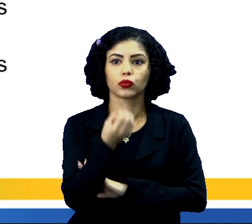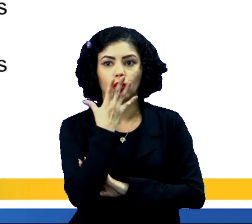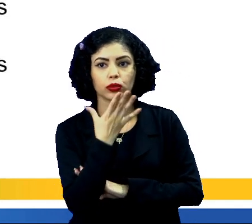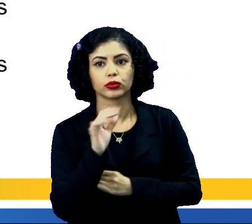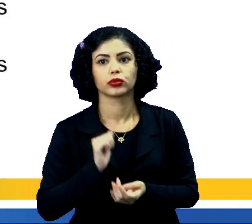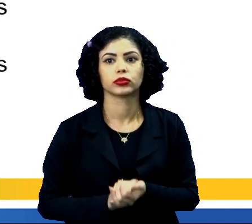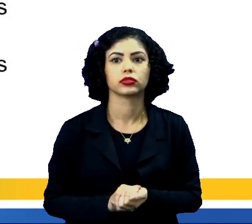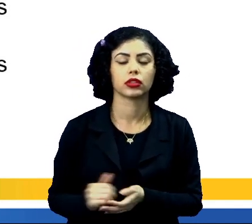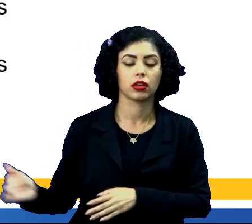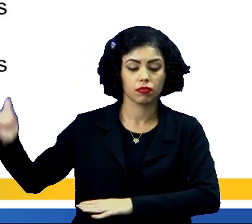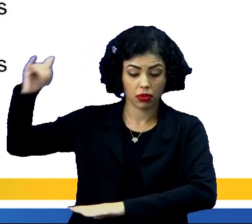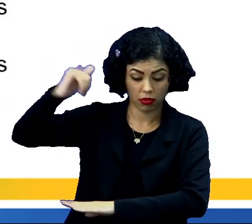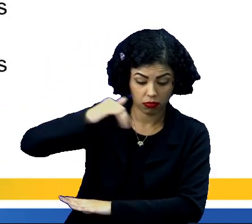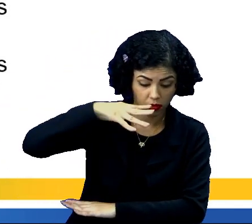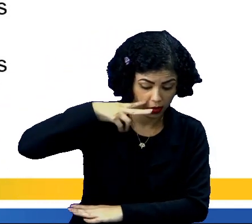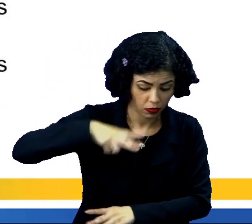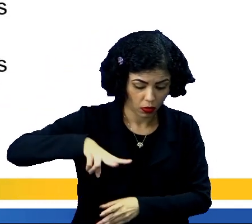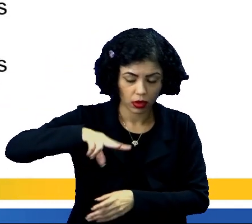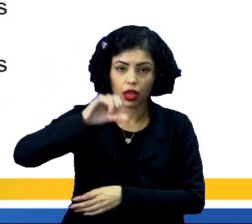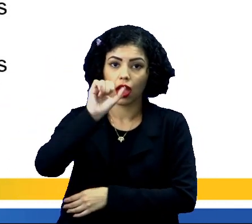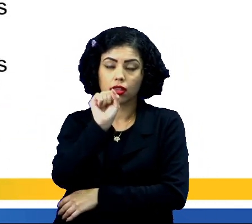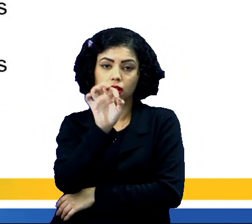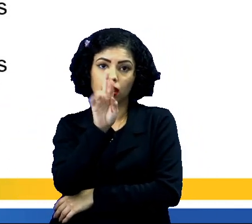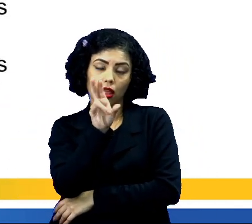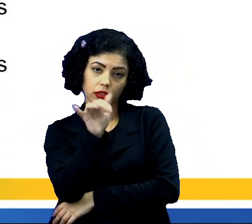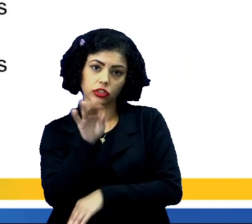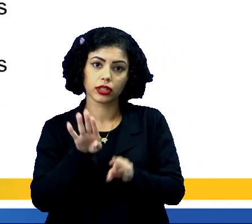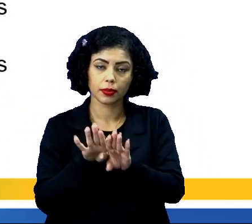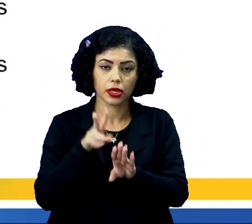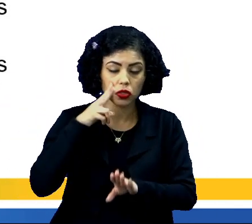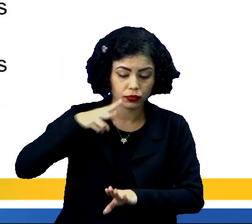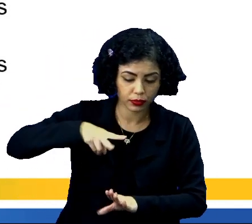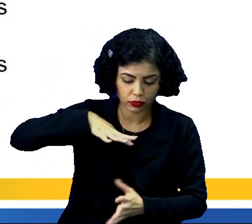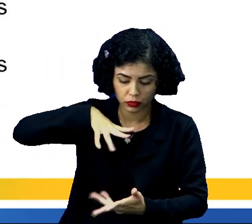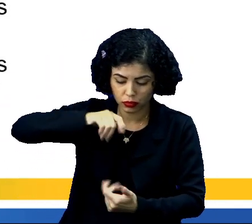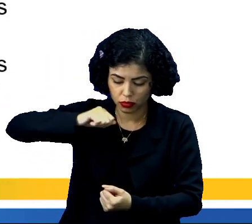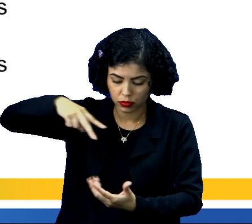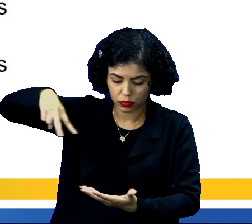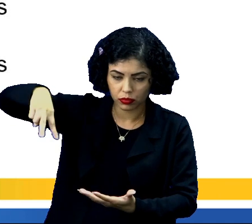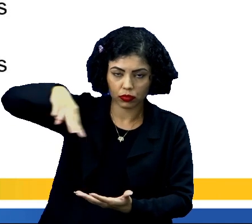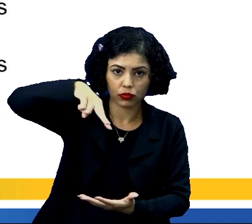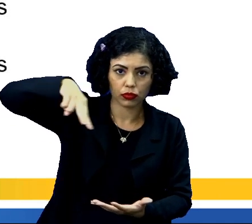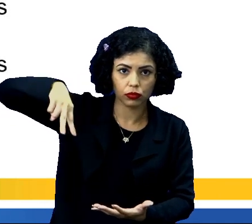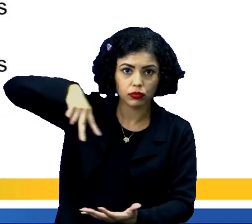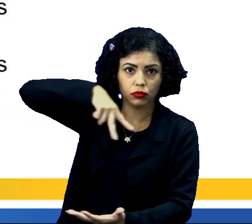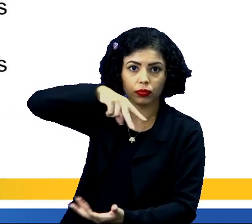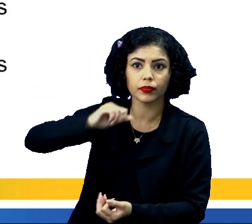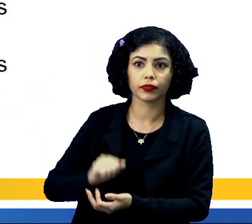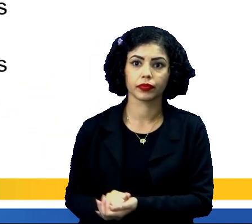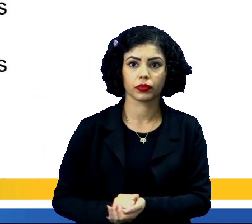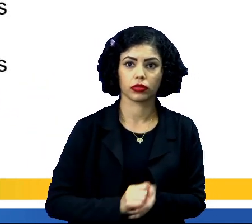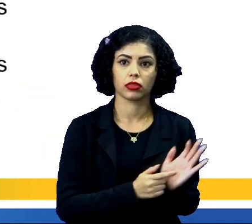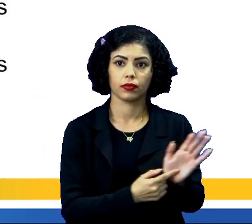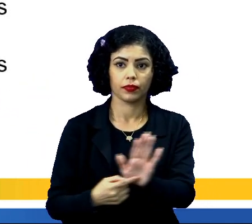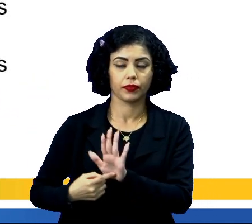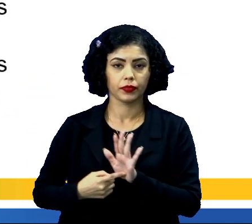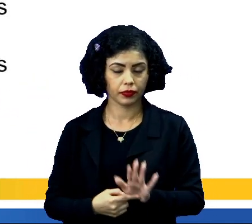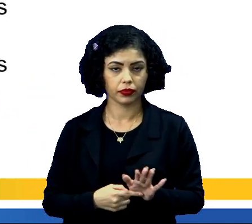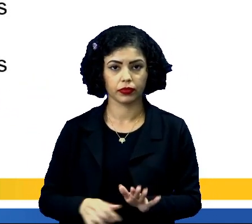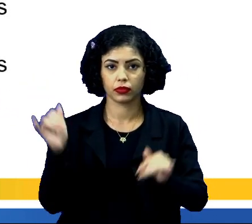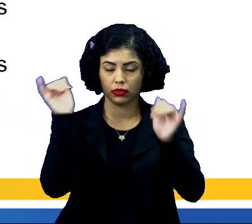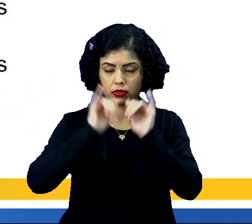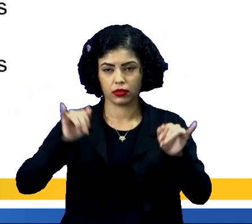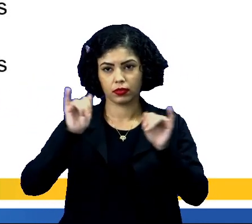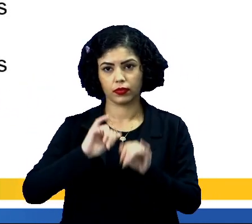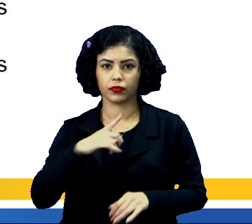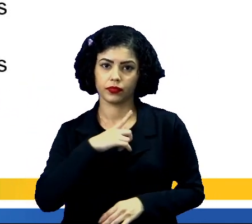fotografias aéreas ou imagens de satélites, como eu falei para vocês antes. E definir os objetivos da representação e selecionar as